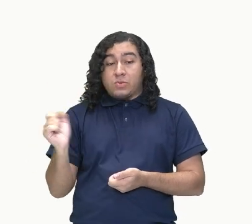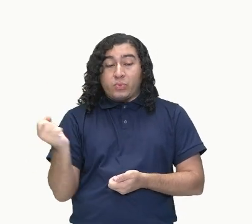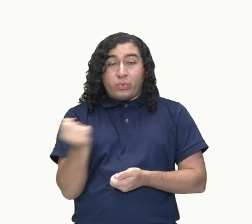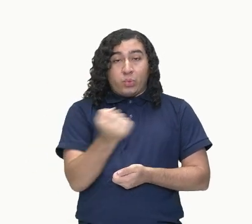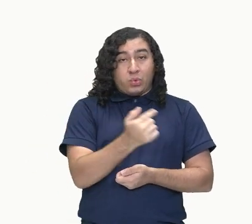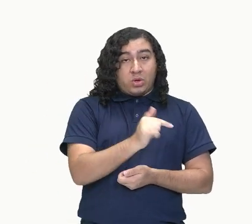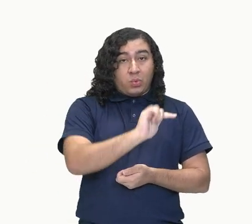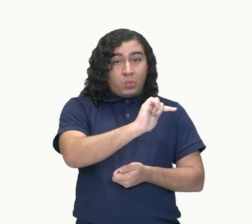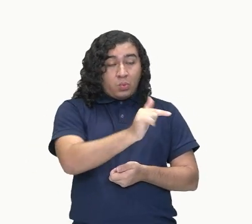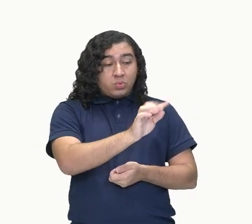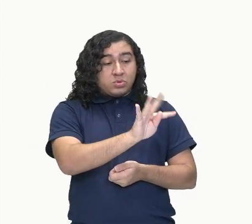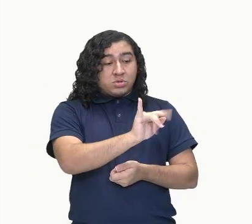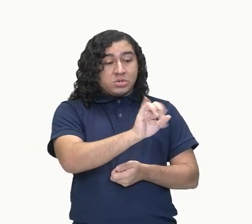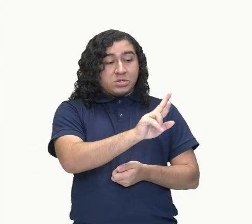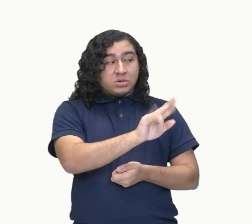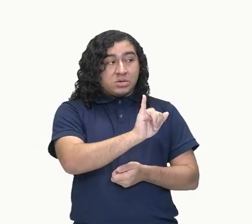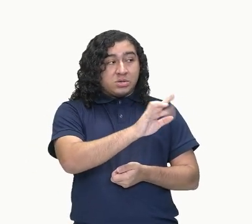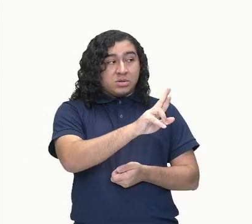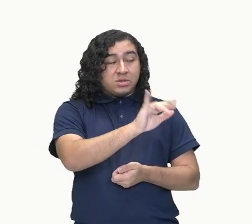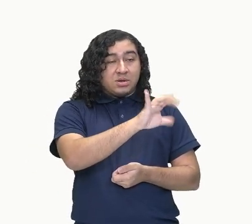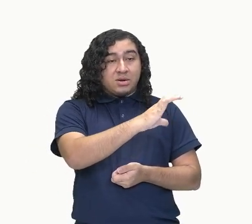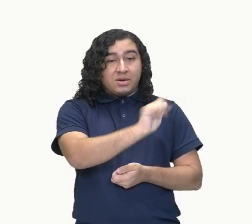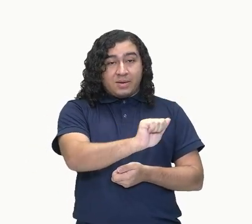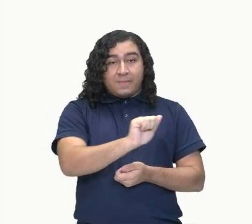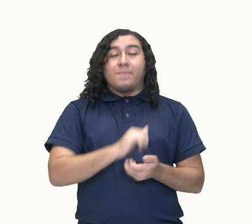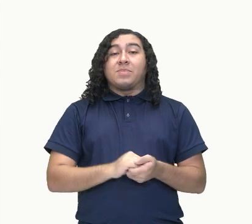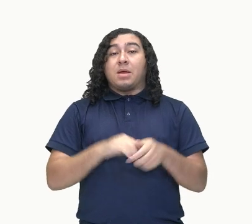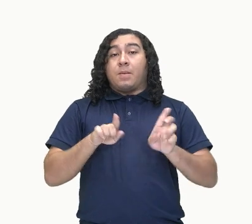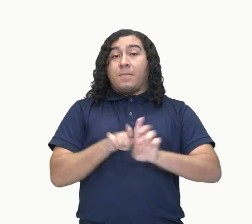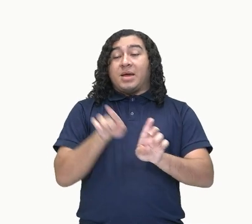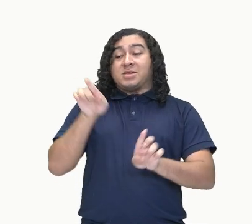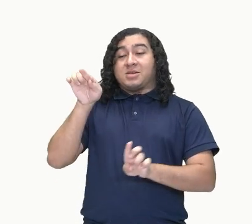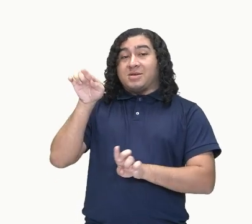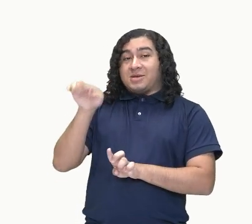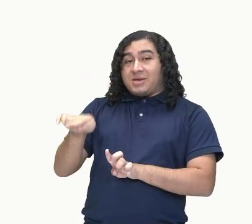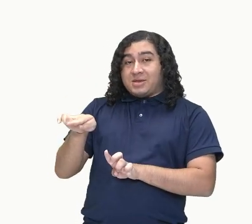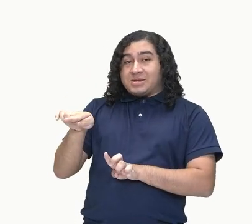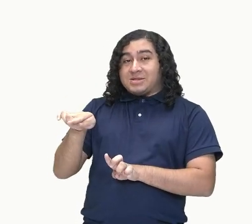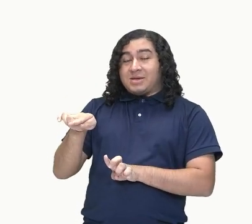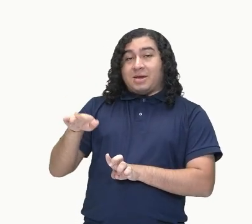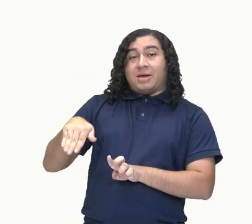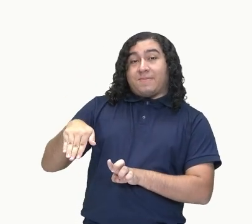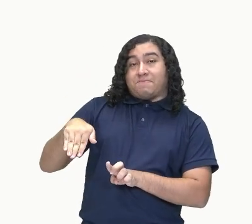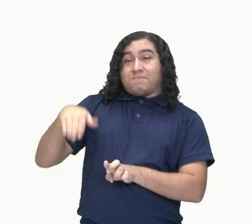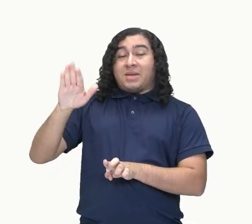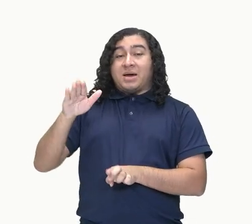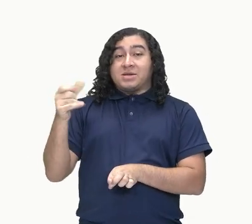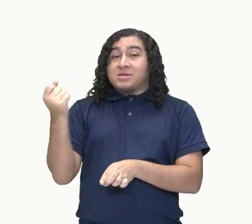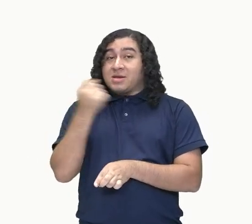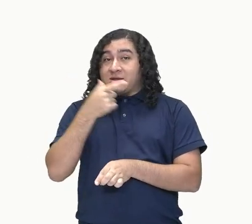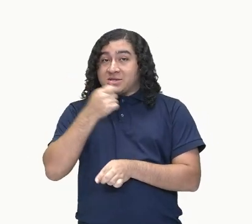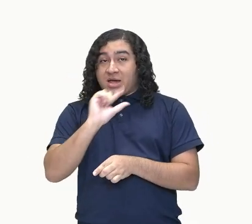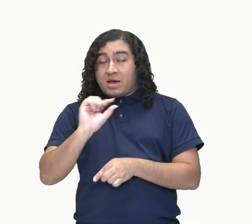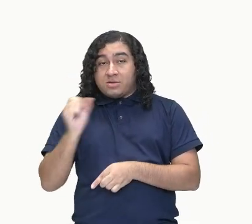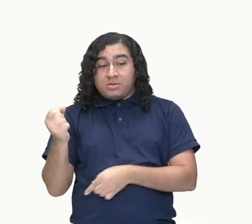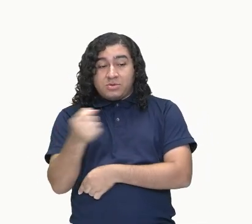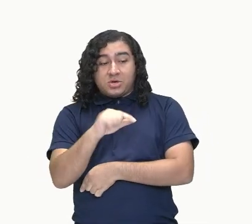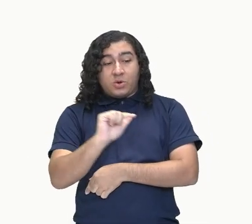né? Só que um é mais, essa parte aqui é como se fosse o nosso mais, é